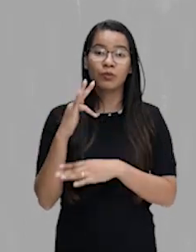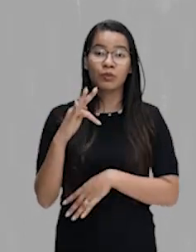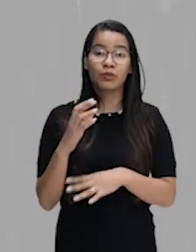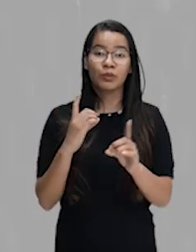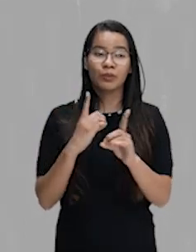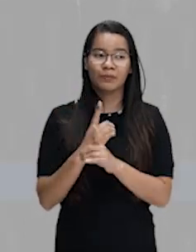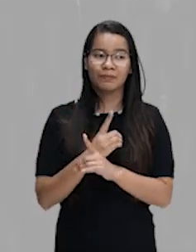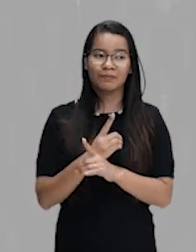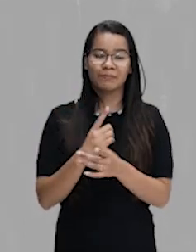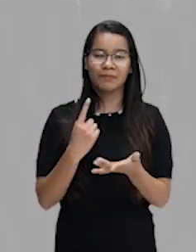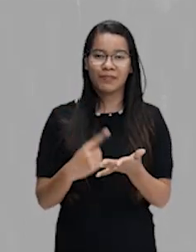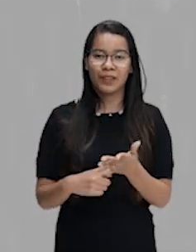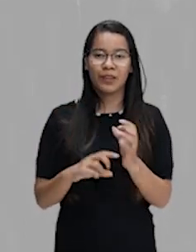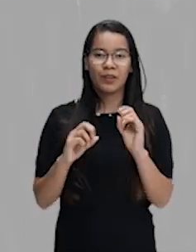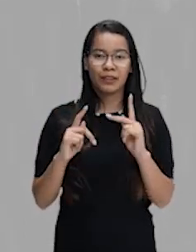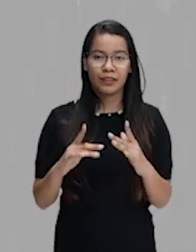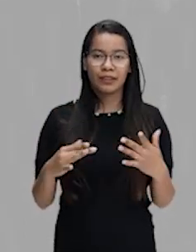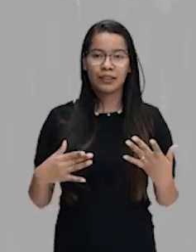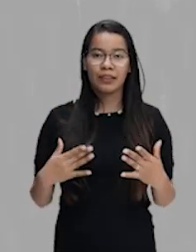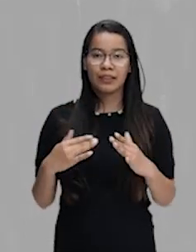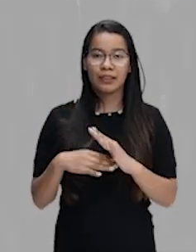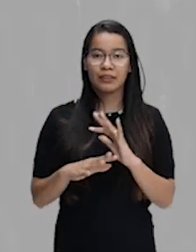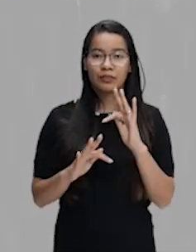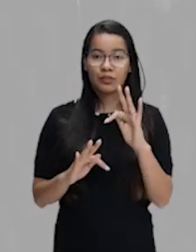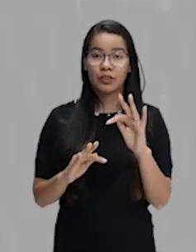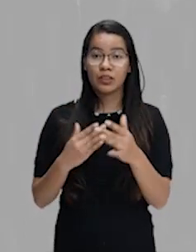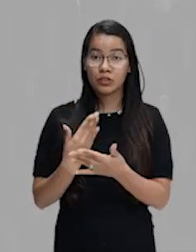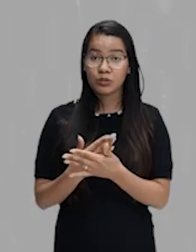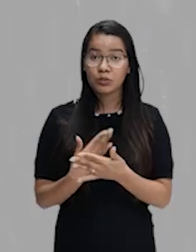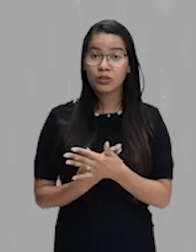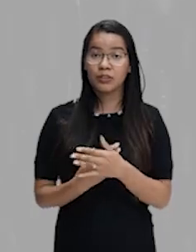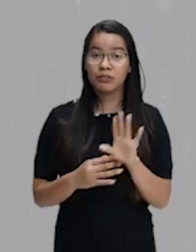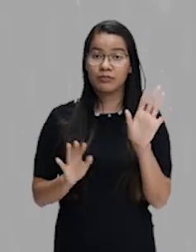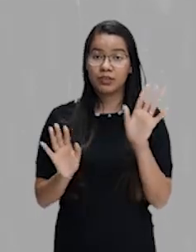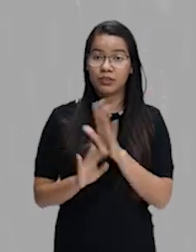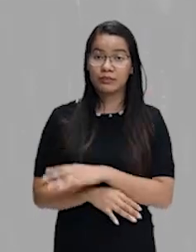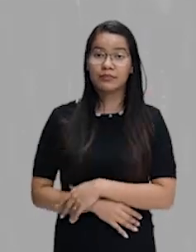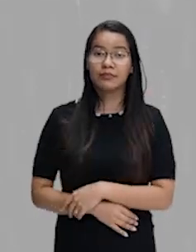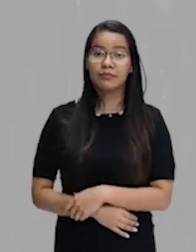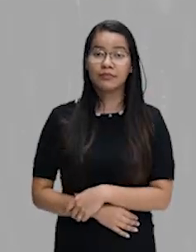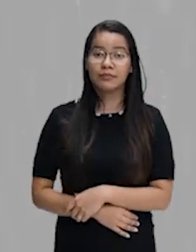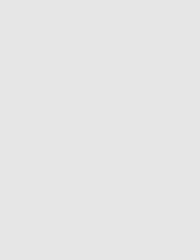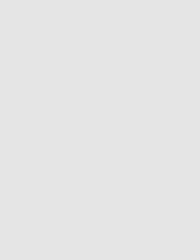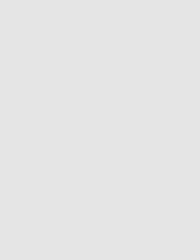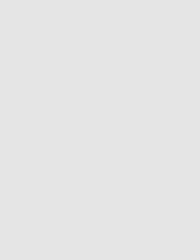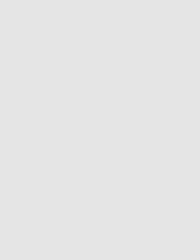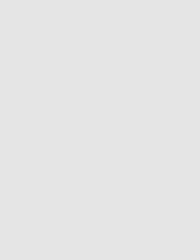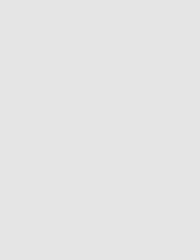beleza? Então é isso aí, fiquem com Deus, se cuidem, estudem e até a próxima. Tchau, tchau.